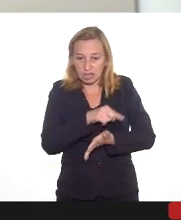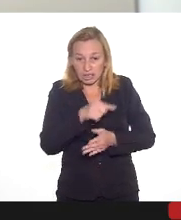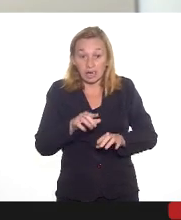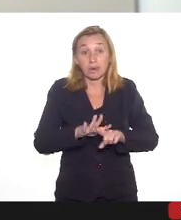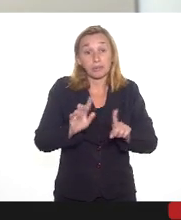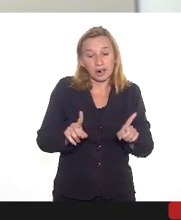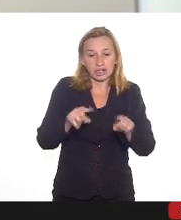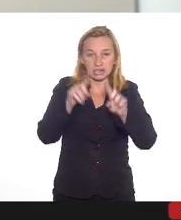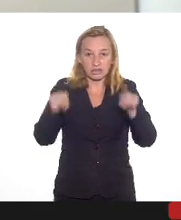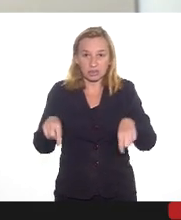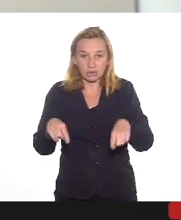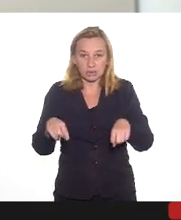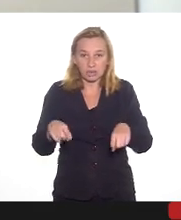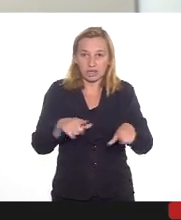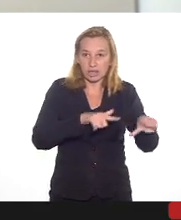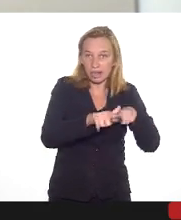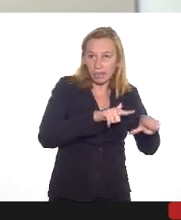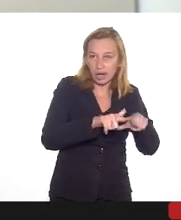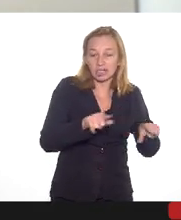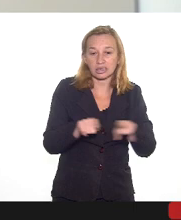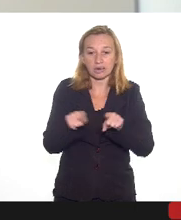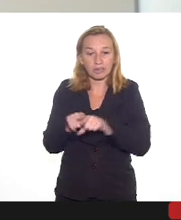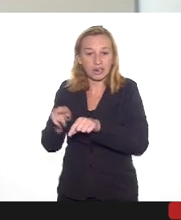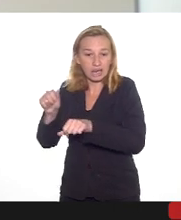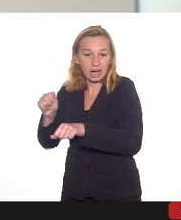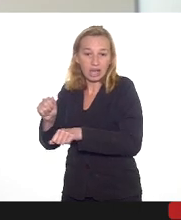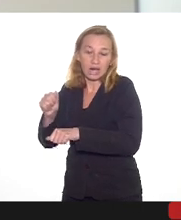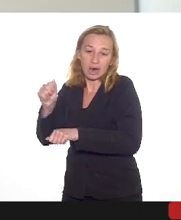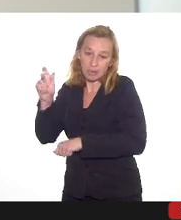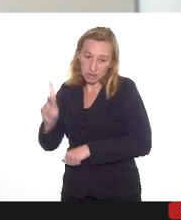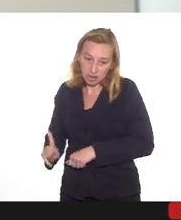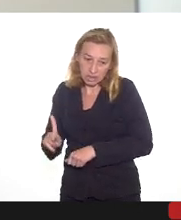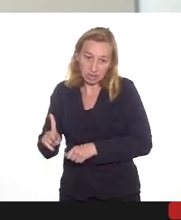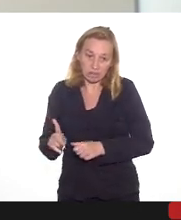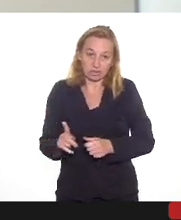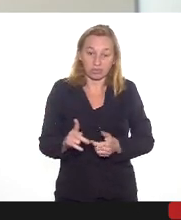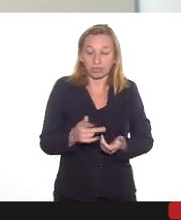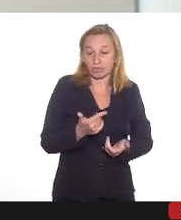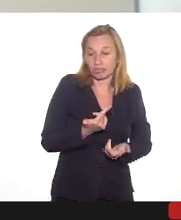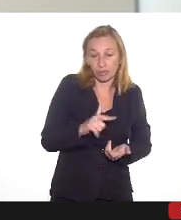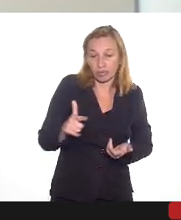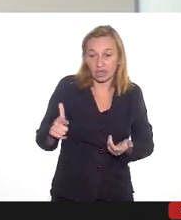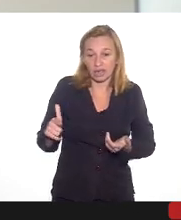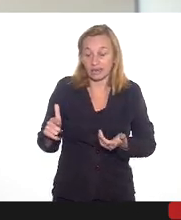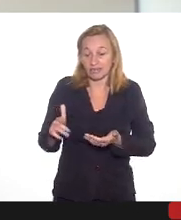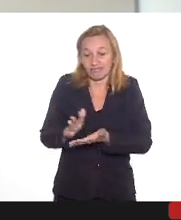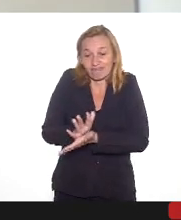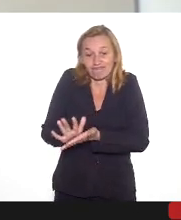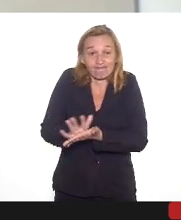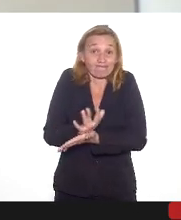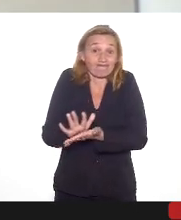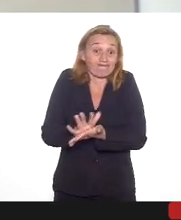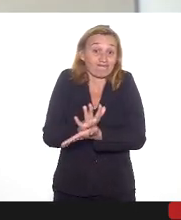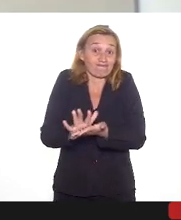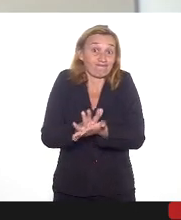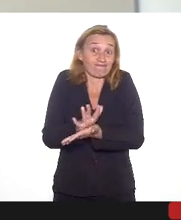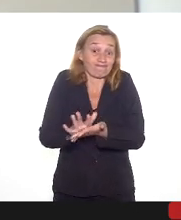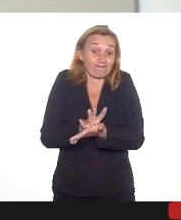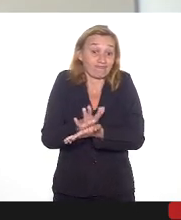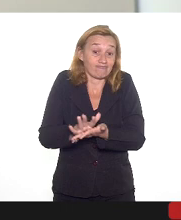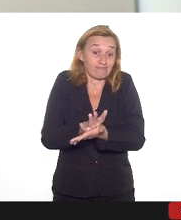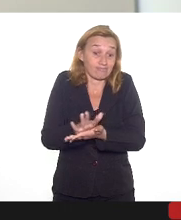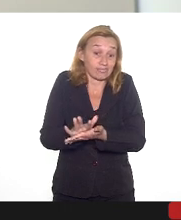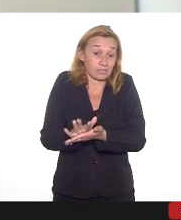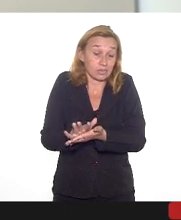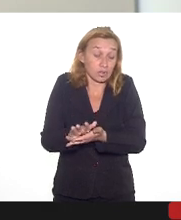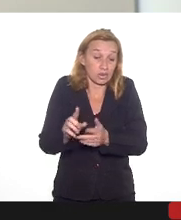para os servidores da ativa quanto para os aposentados, que não tem nem triênio, quinquênio, progressão para